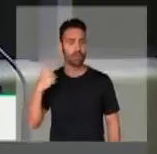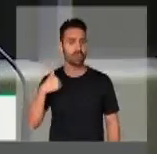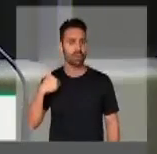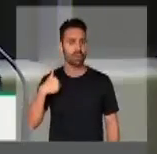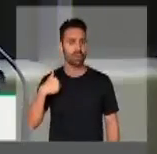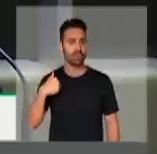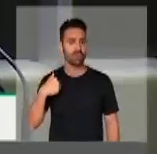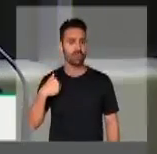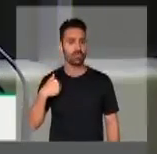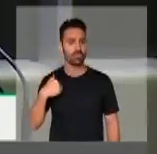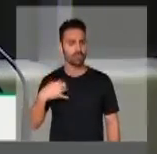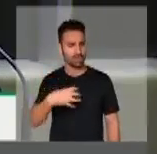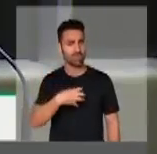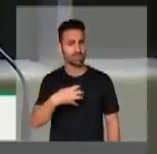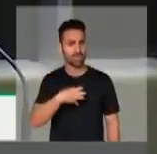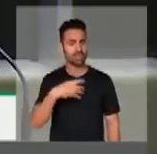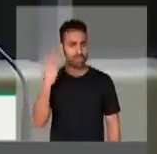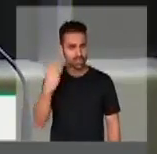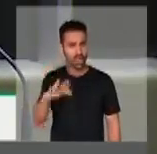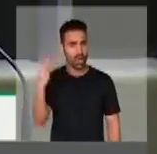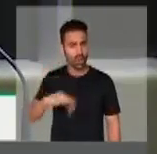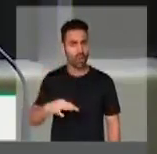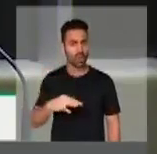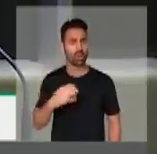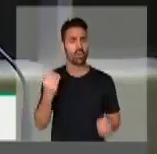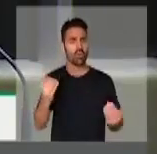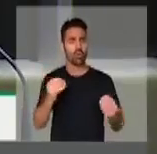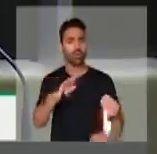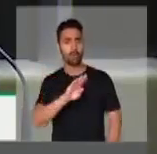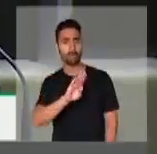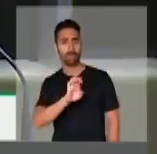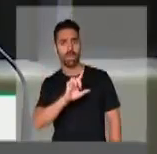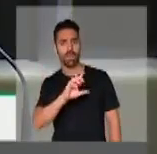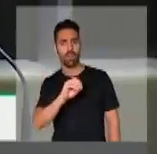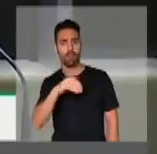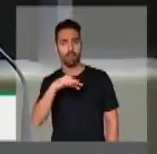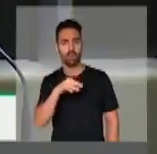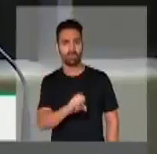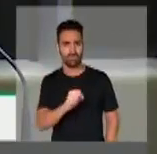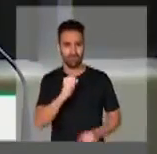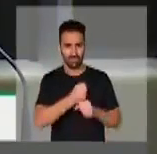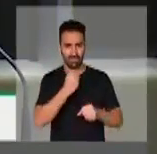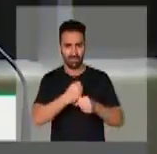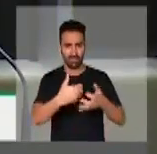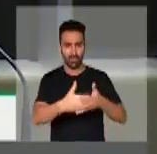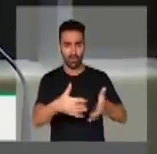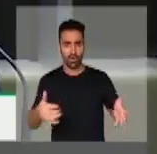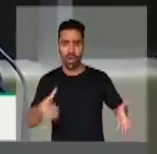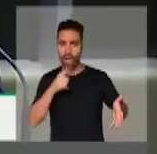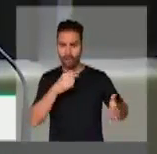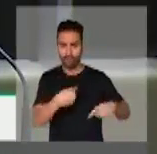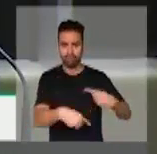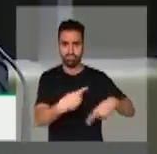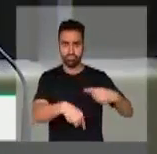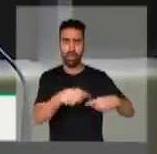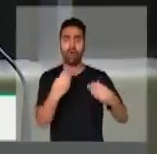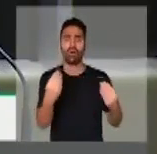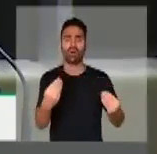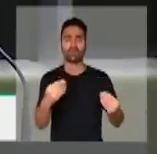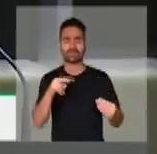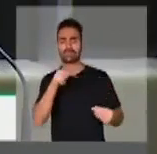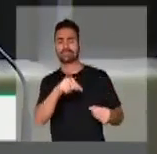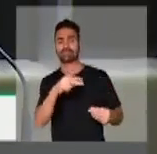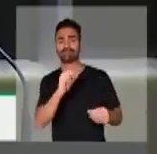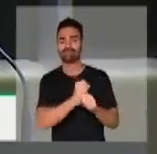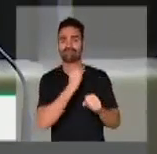é doloroso ver uma Belo Monte, por exemplo, construída em território parense, para citar